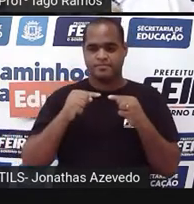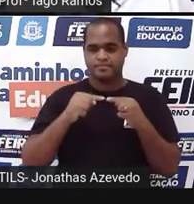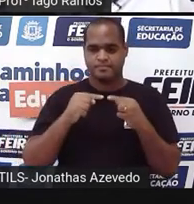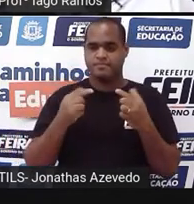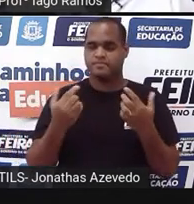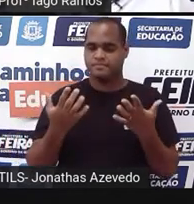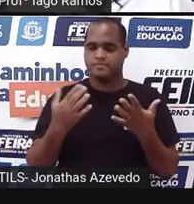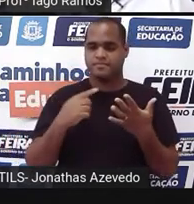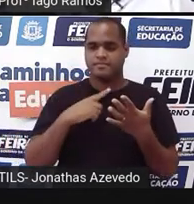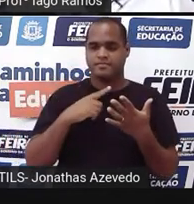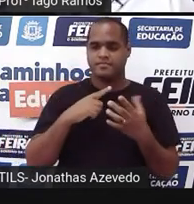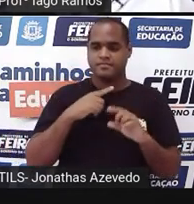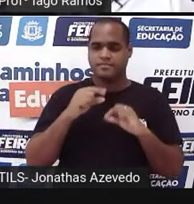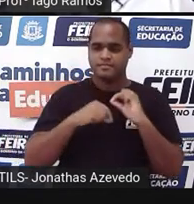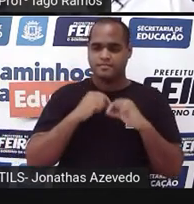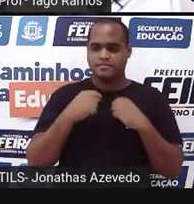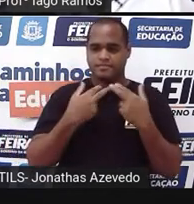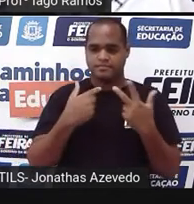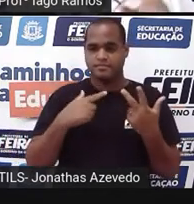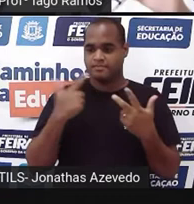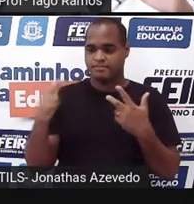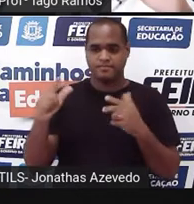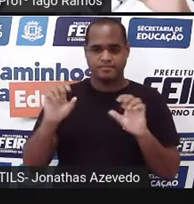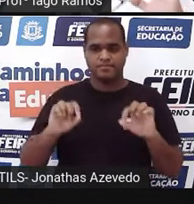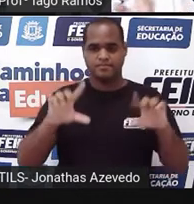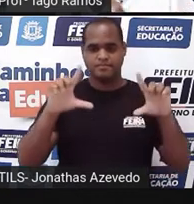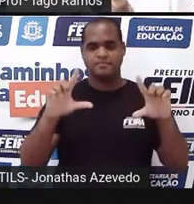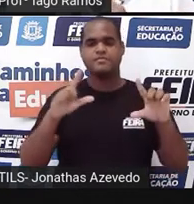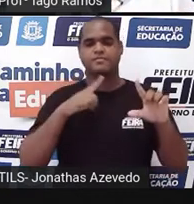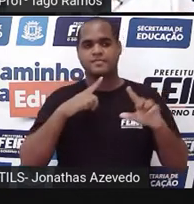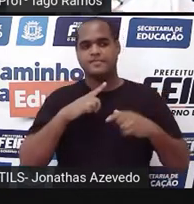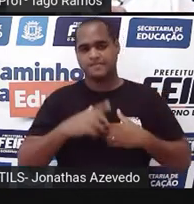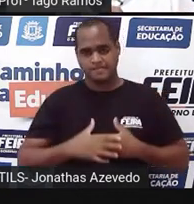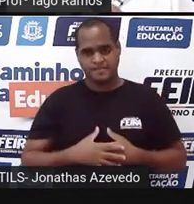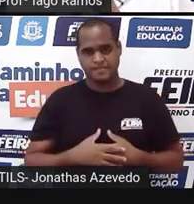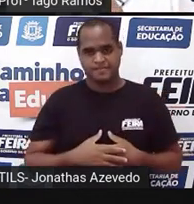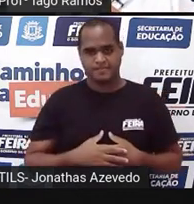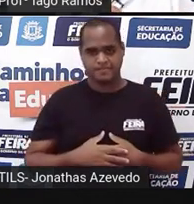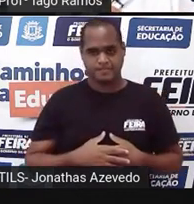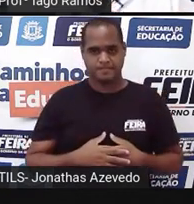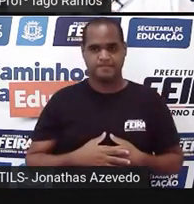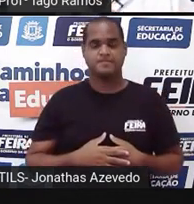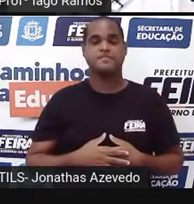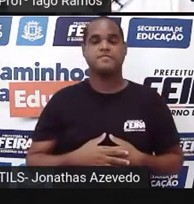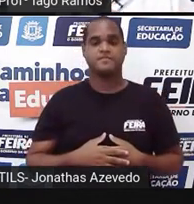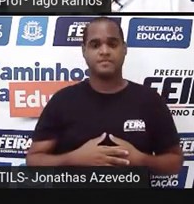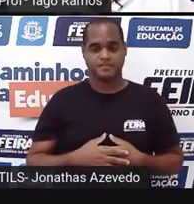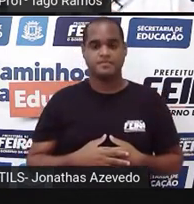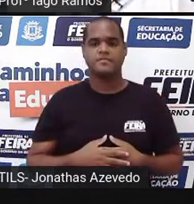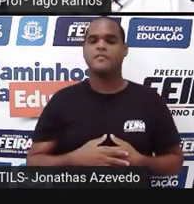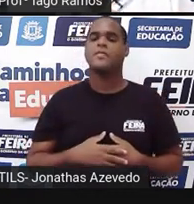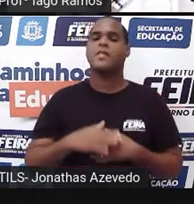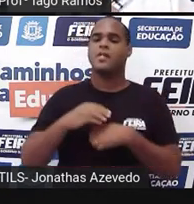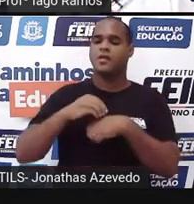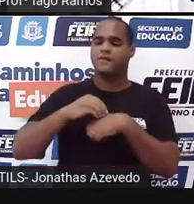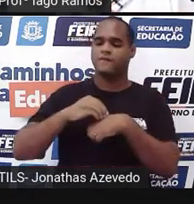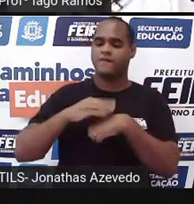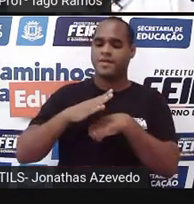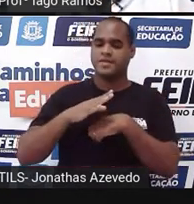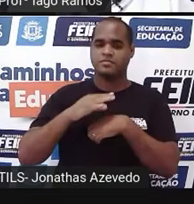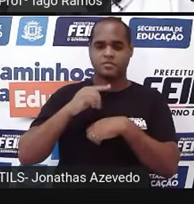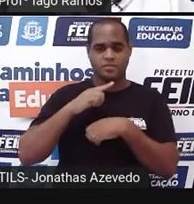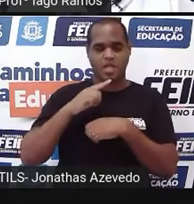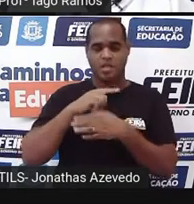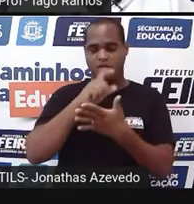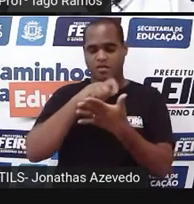no outro lado da tela certo bom já sei quais são as informações que eu